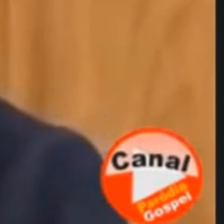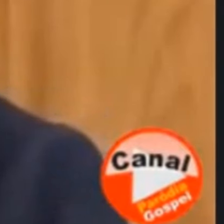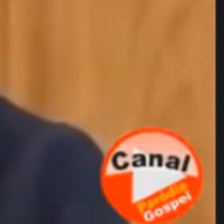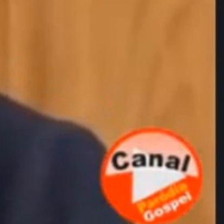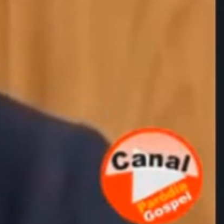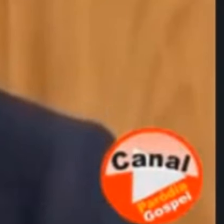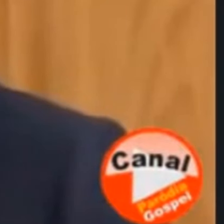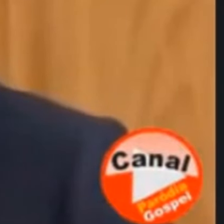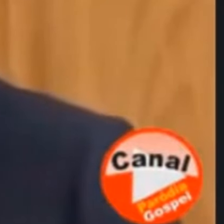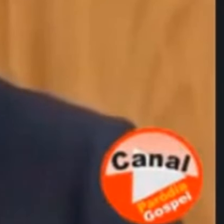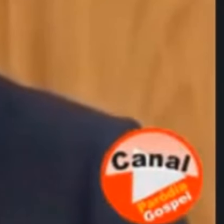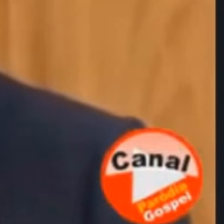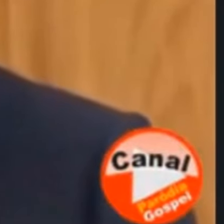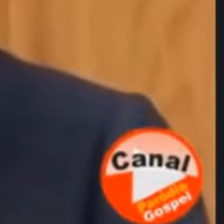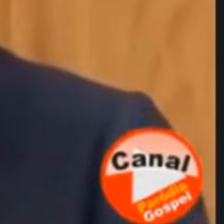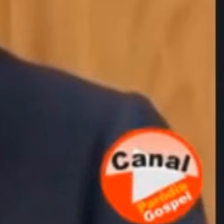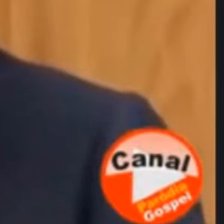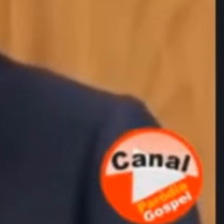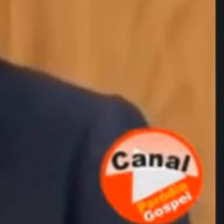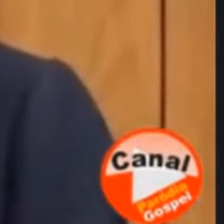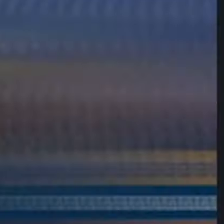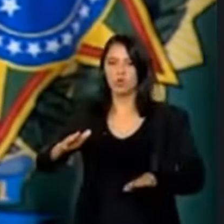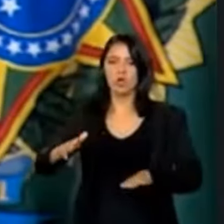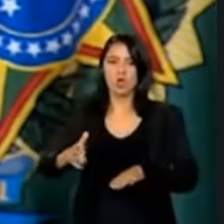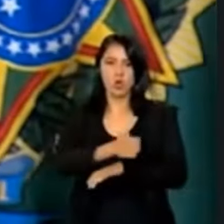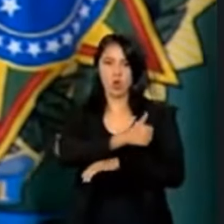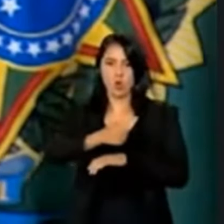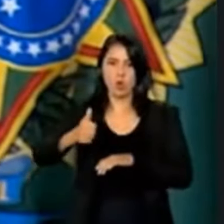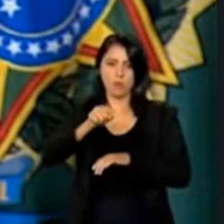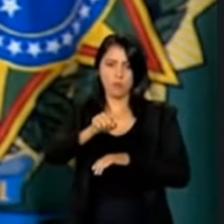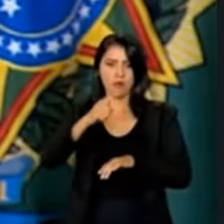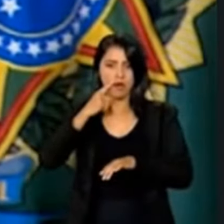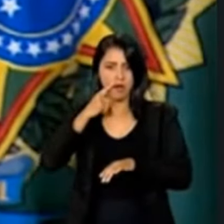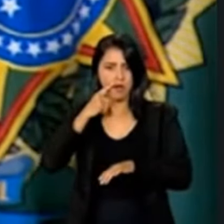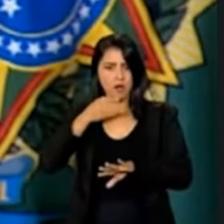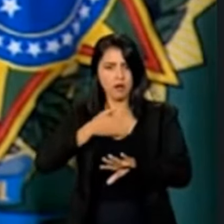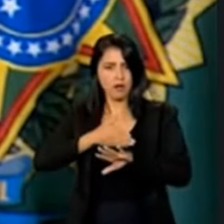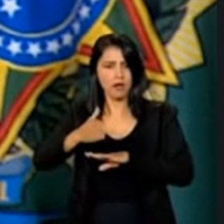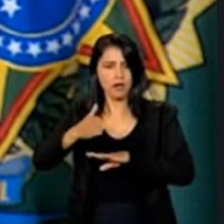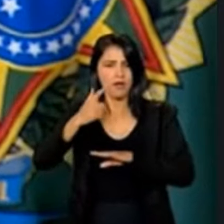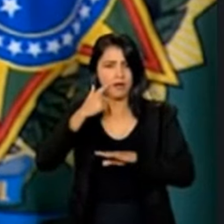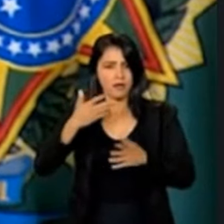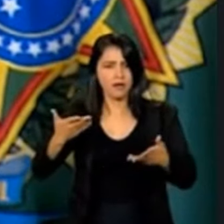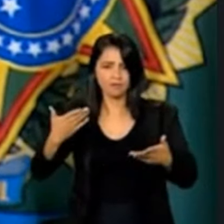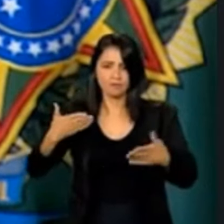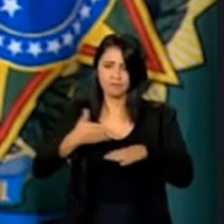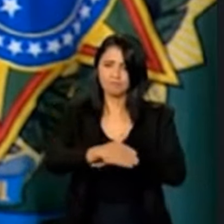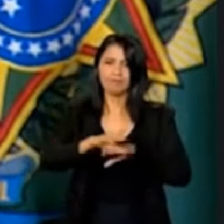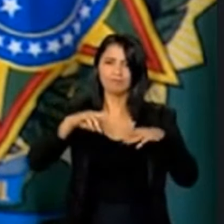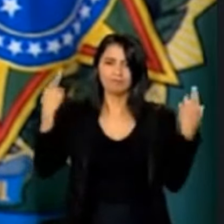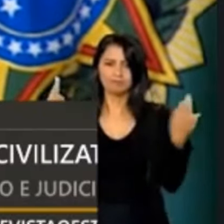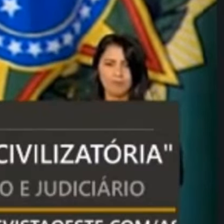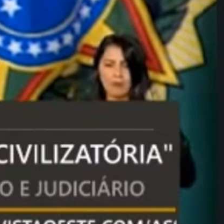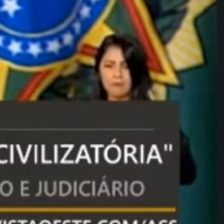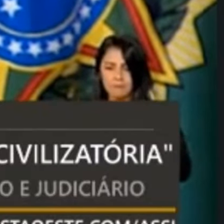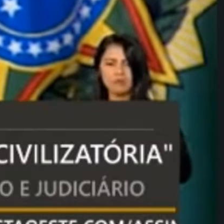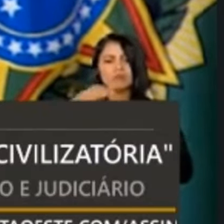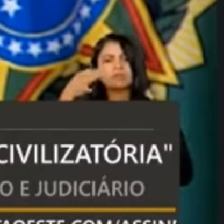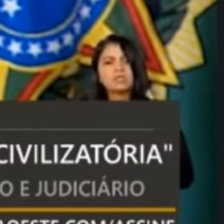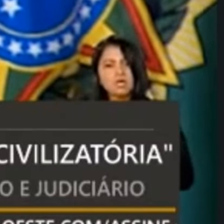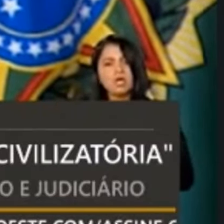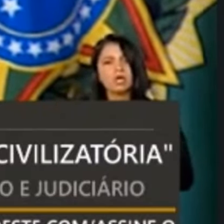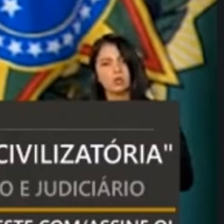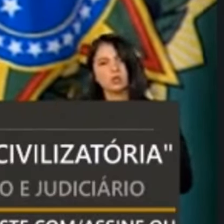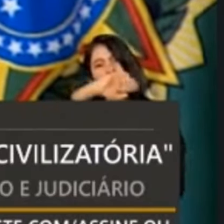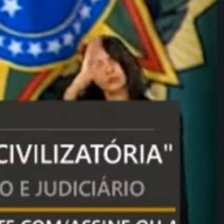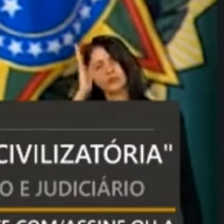gente aprende a mentir pra vocês. Com muita clareza, mas com muita clareza mesmo, de